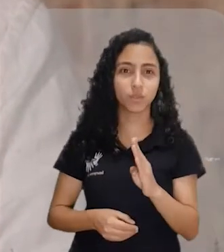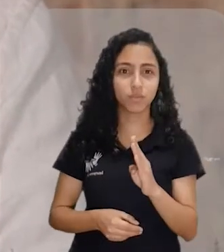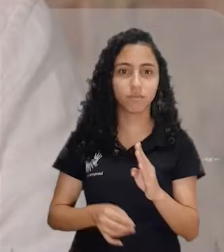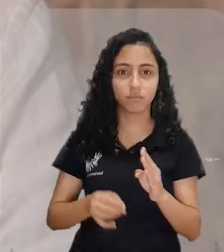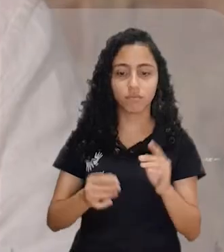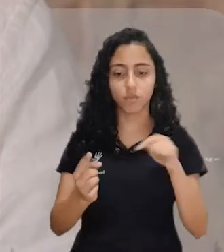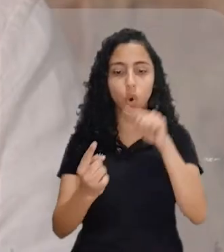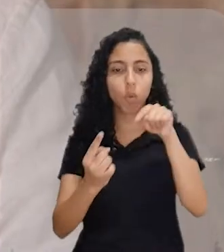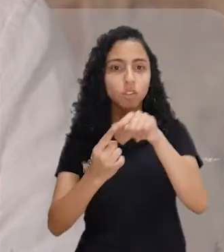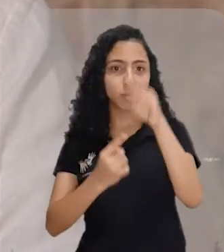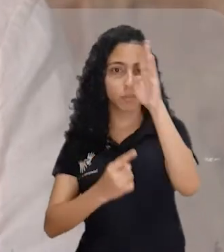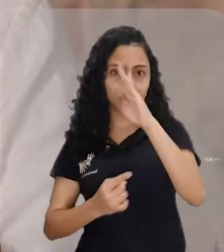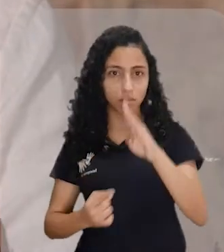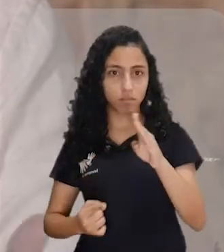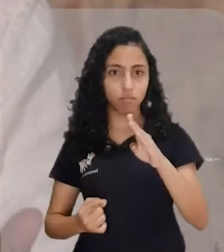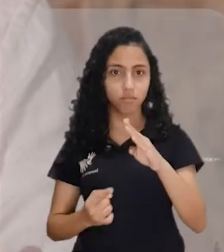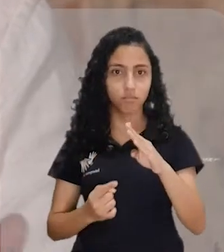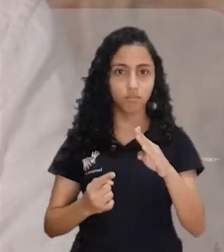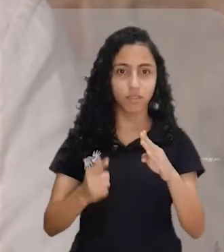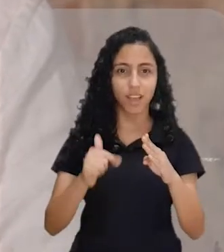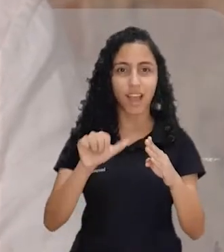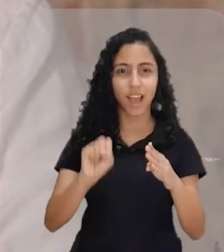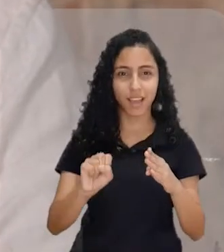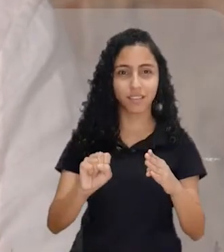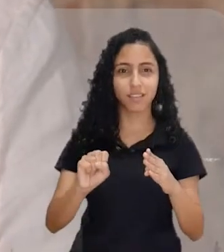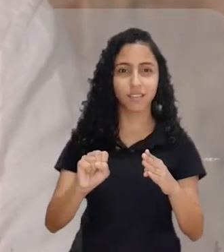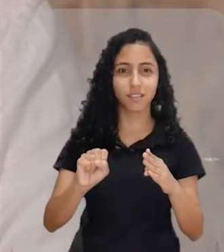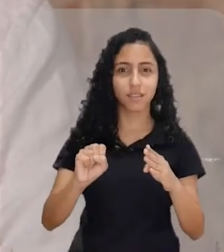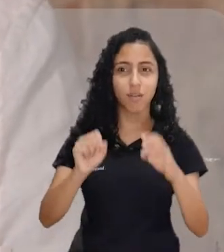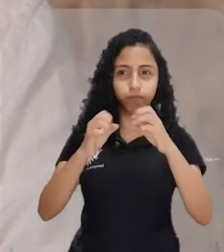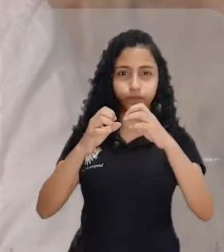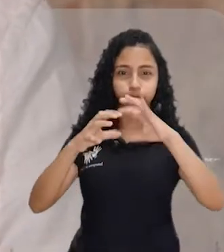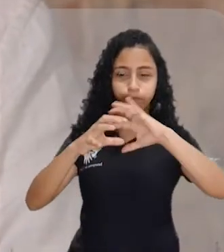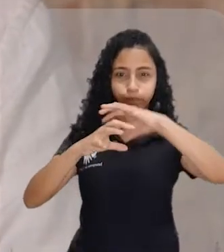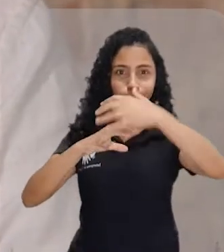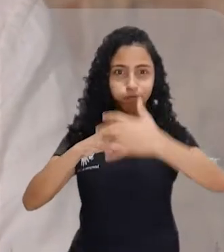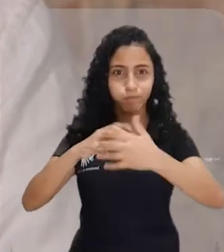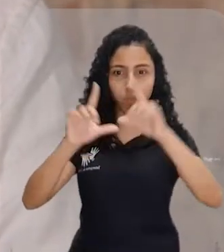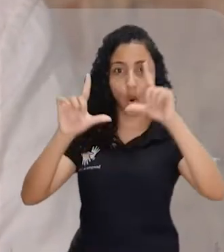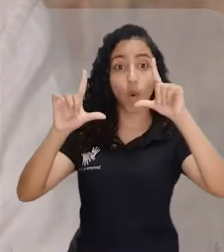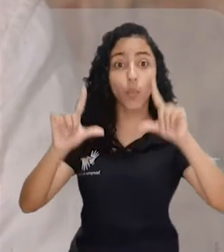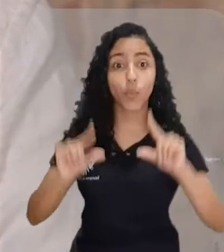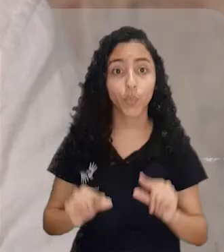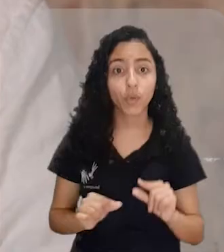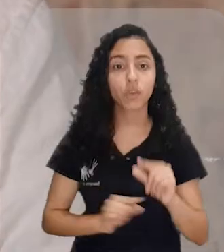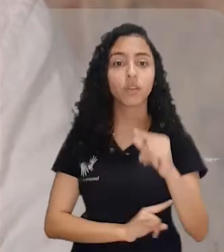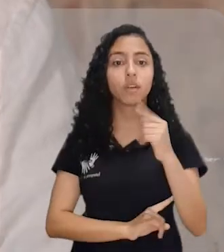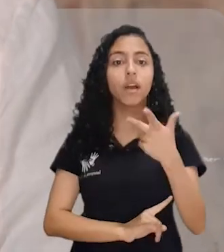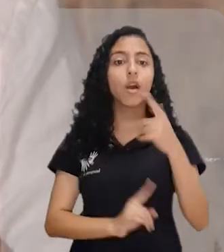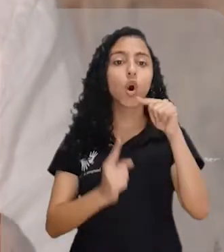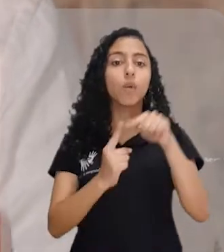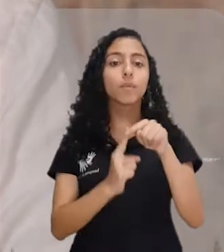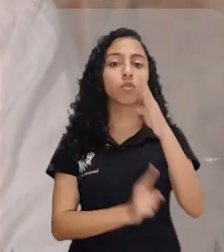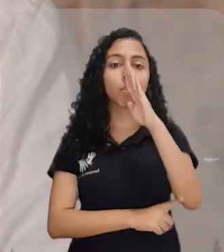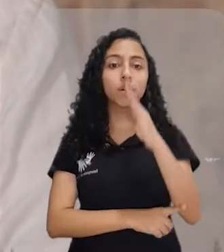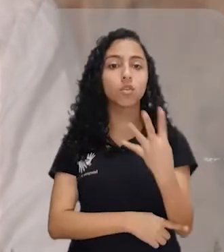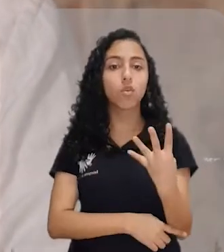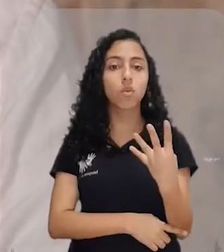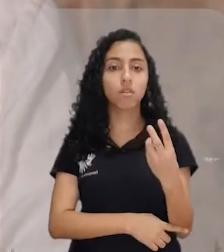determinada do Brasil, né, ou seja, que é a meta nossa para redução da emissão dos gases de efeito estufa, é